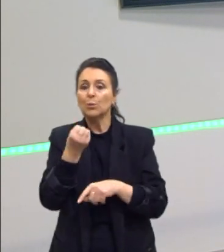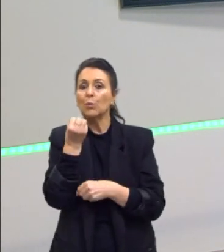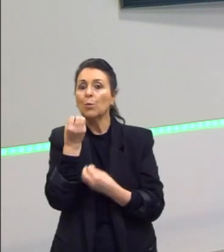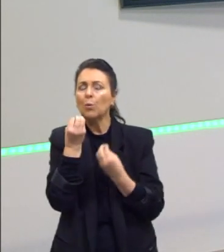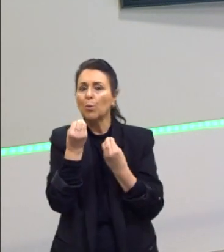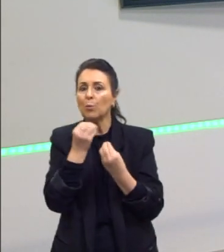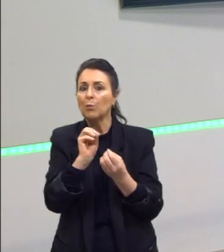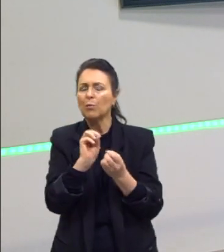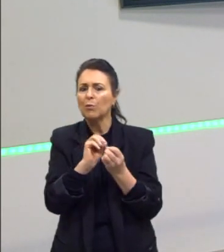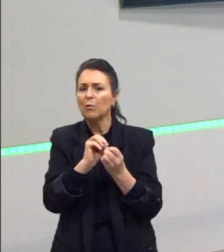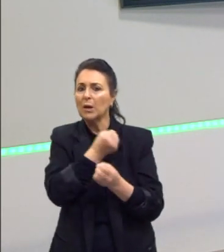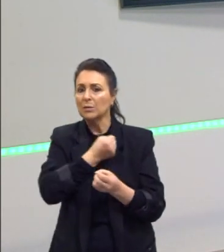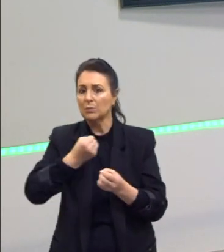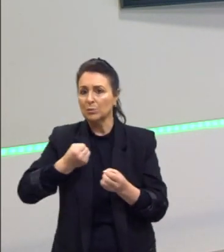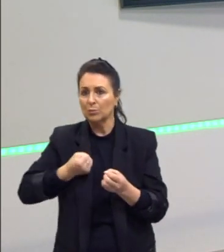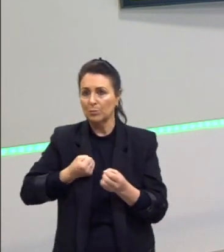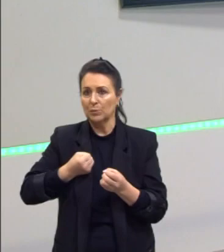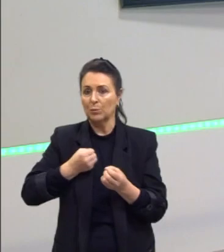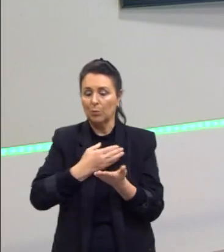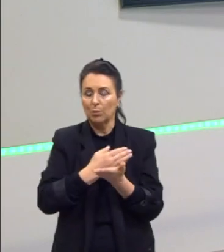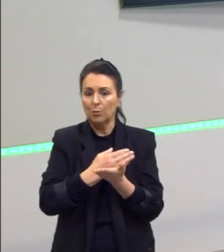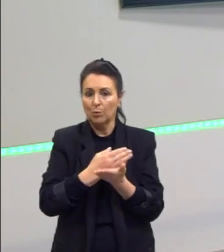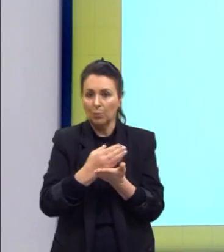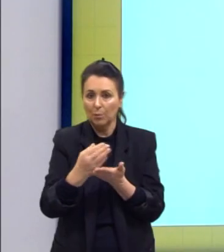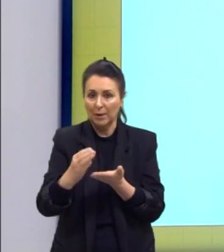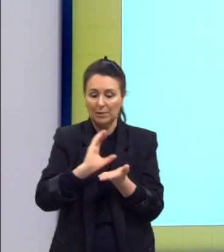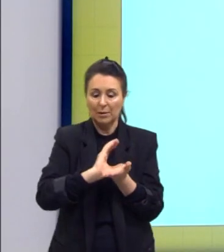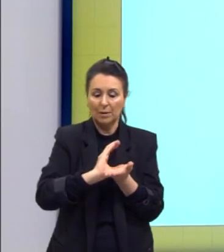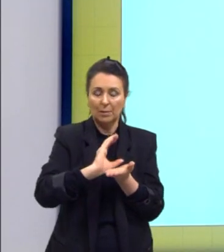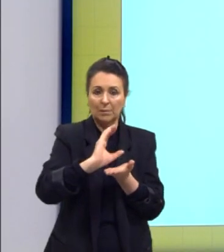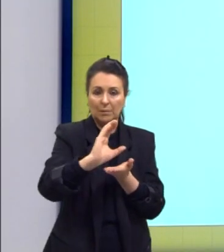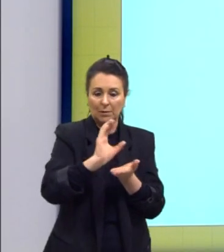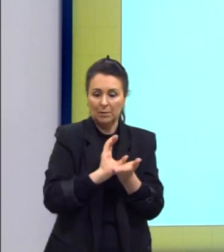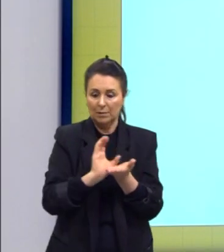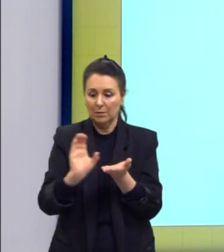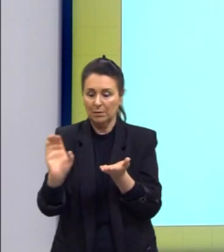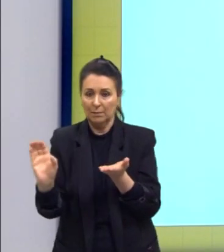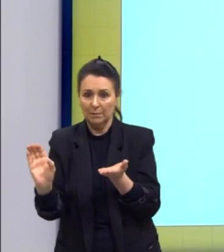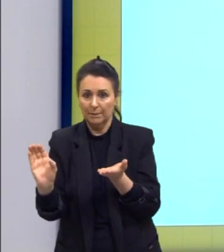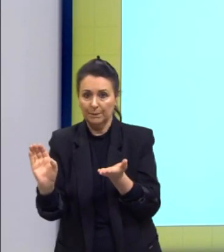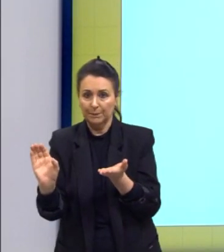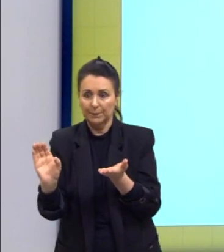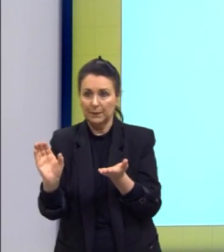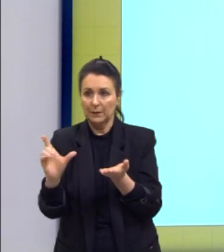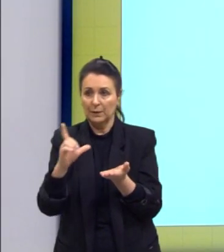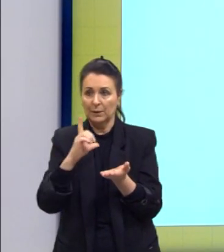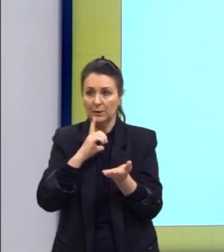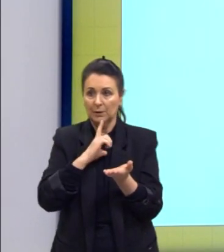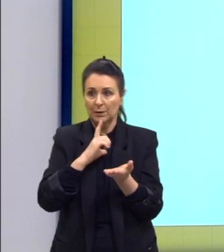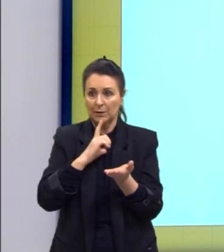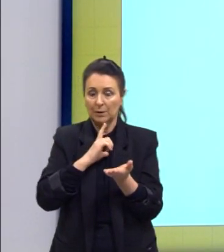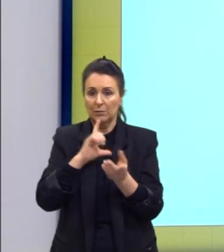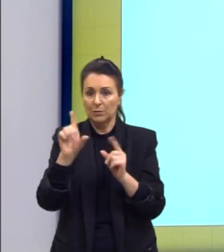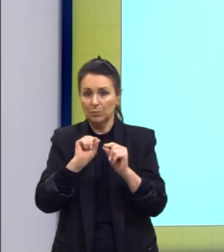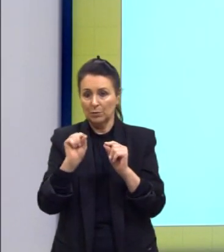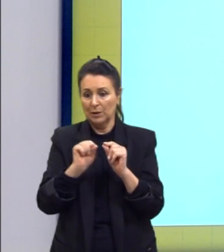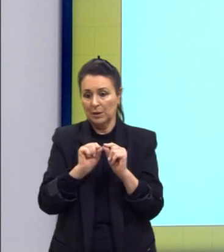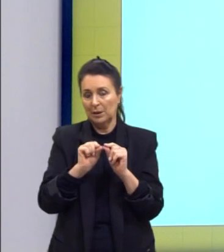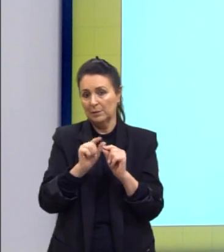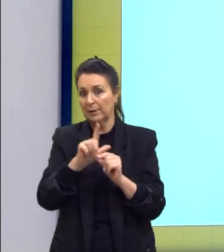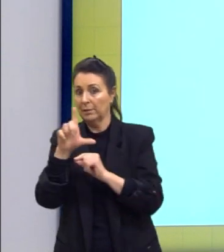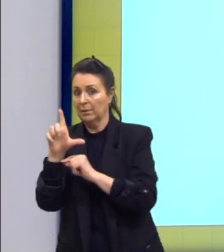era a gente vai sempre né numerar a partir da ramificação então eu voltei aqui ó eu escolhi este